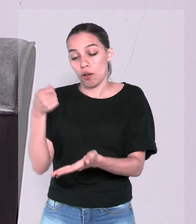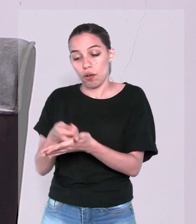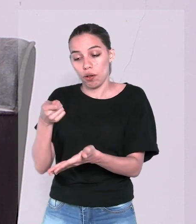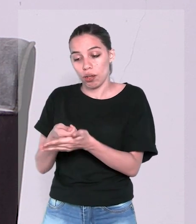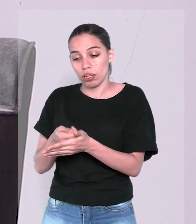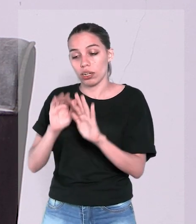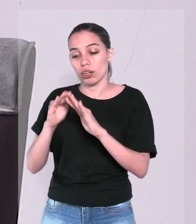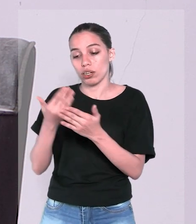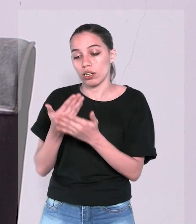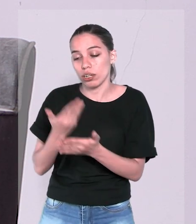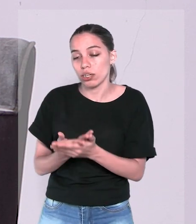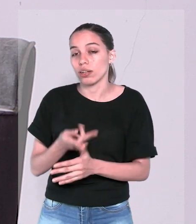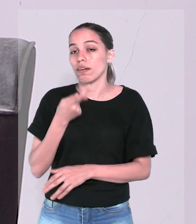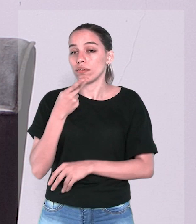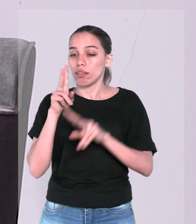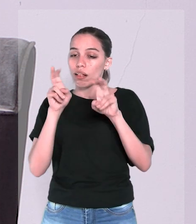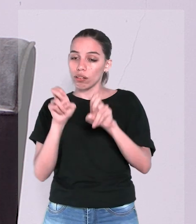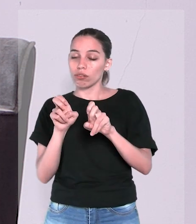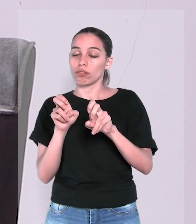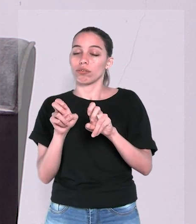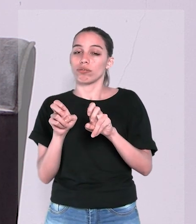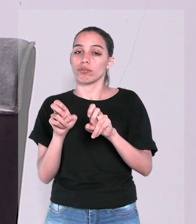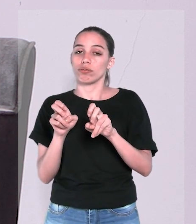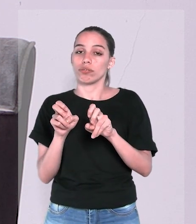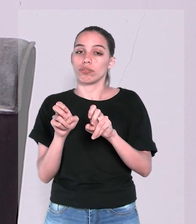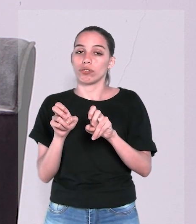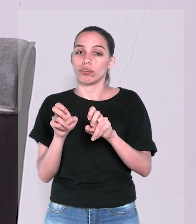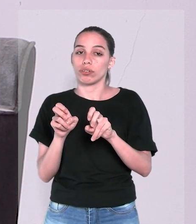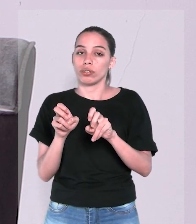discussão sobre a matriz que a gente tem